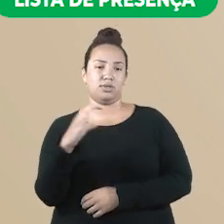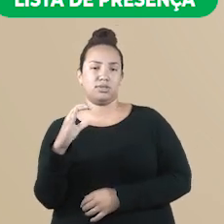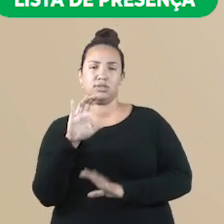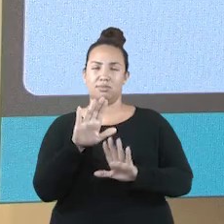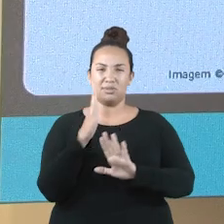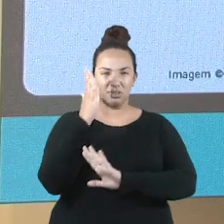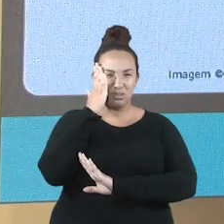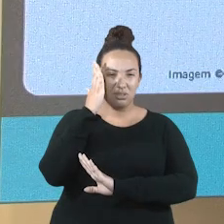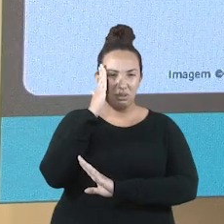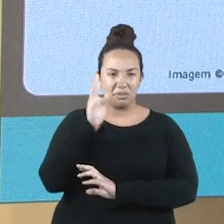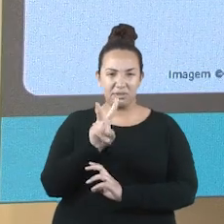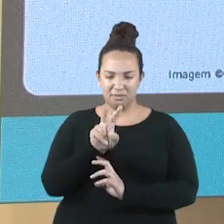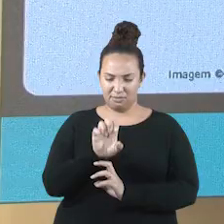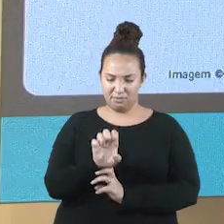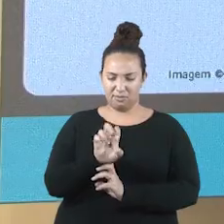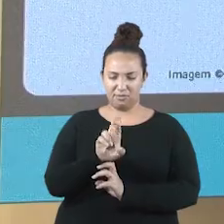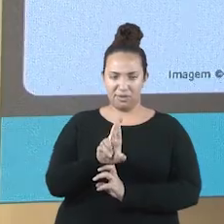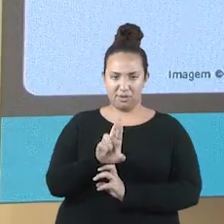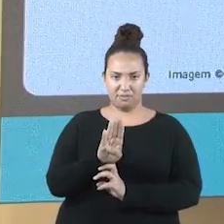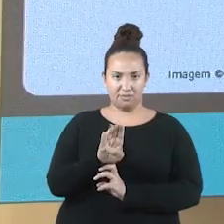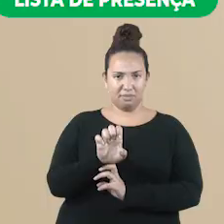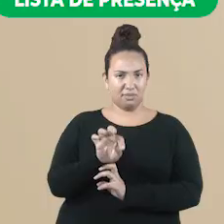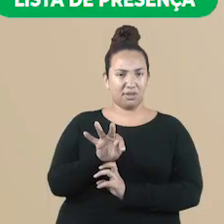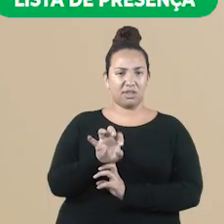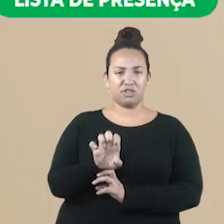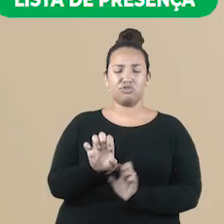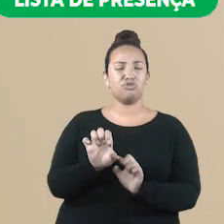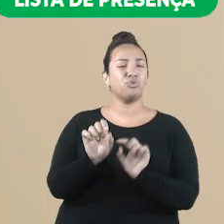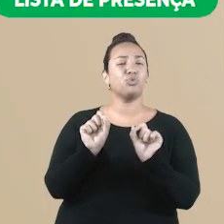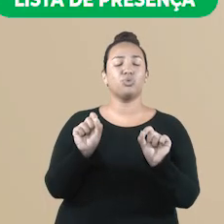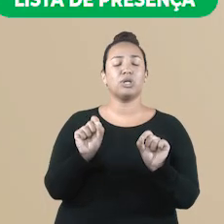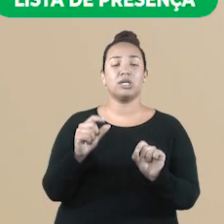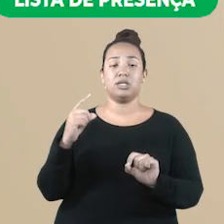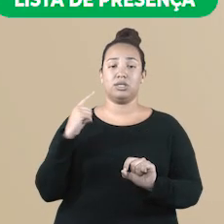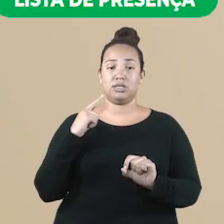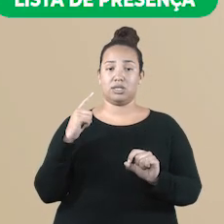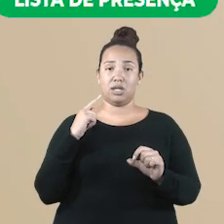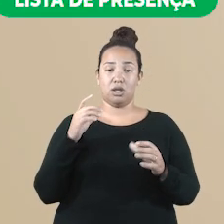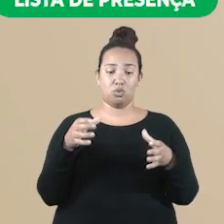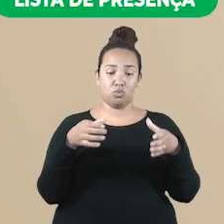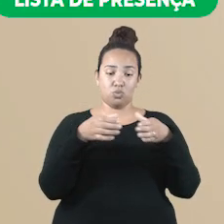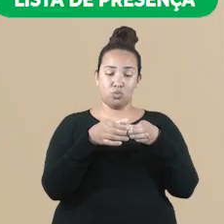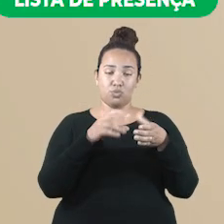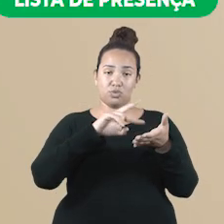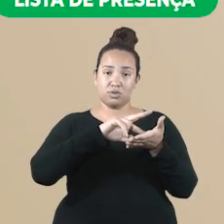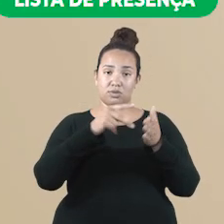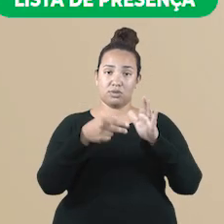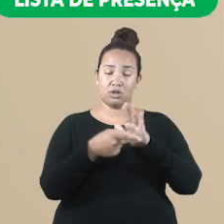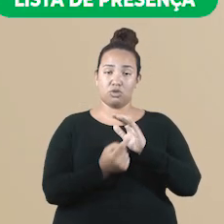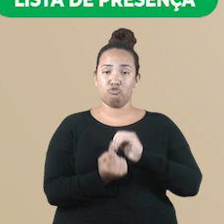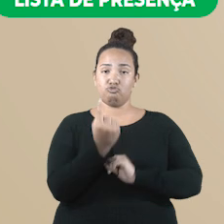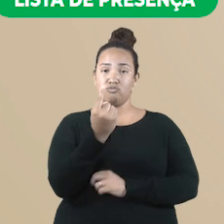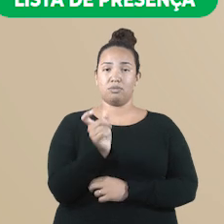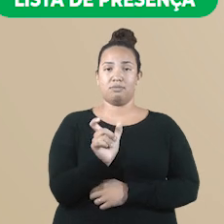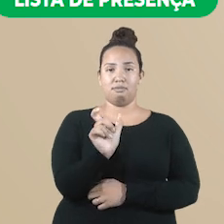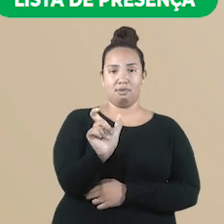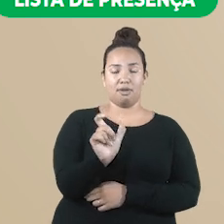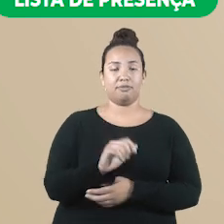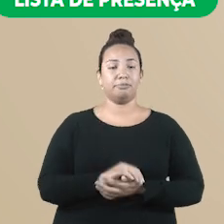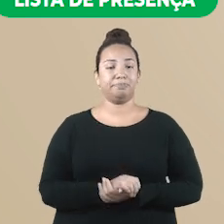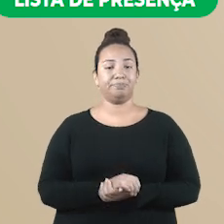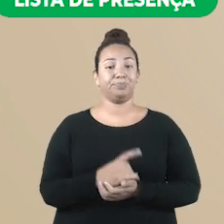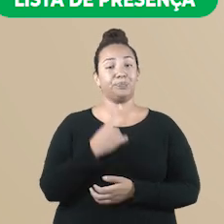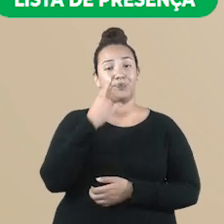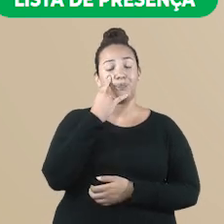alfabética. Mas você sabe o que é um verbete? Verbete é o conjunto de significados que uma palavra pode